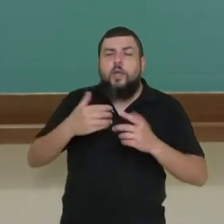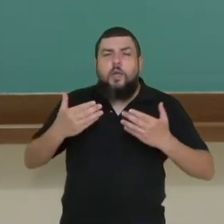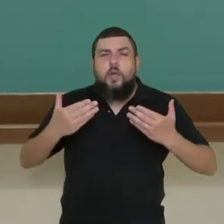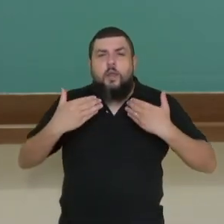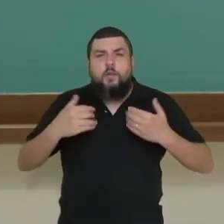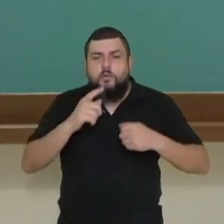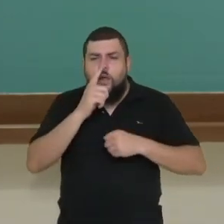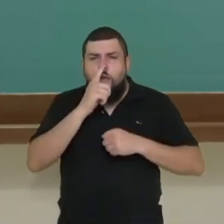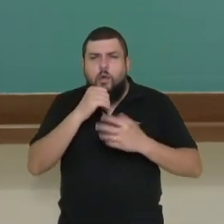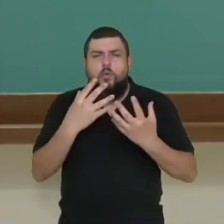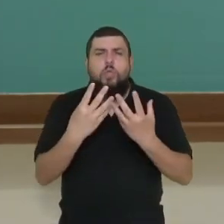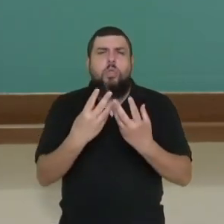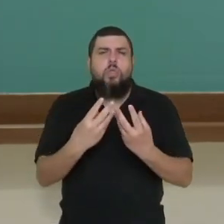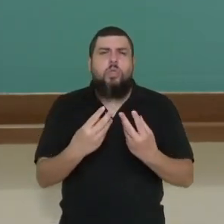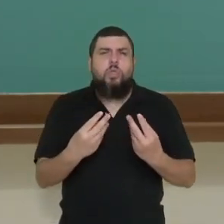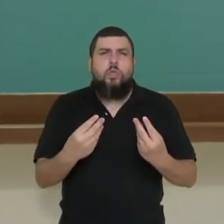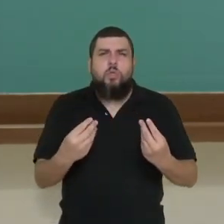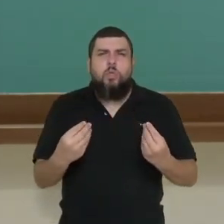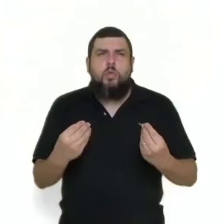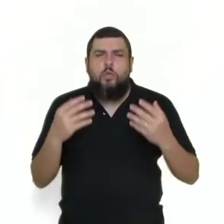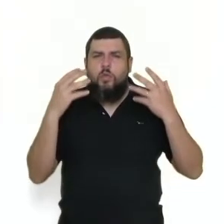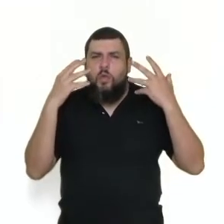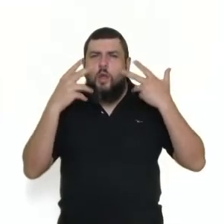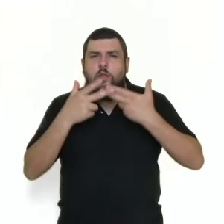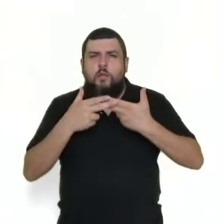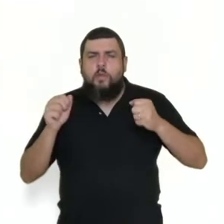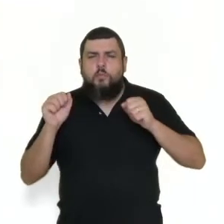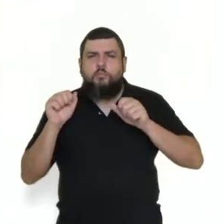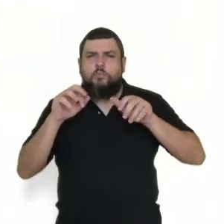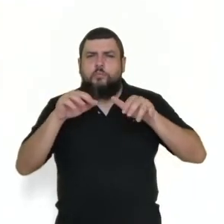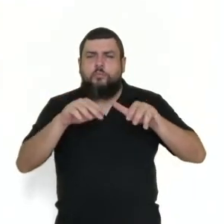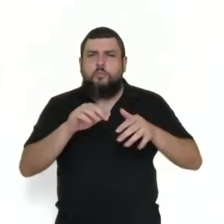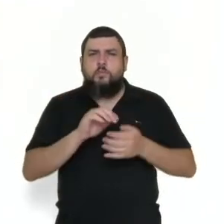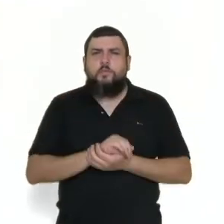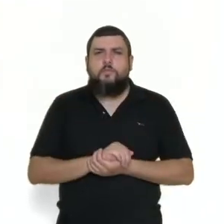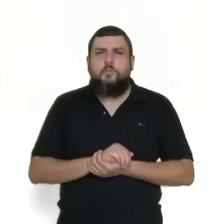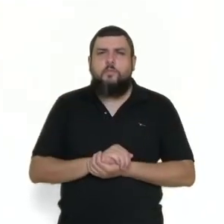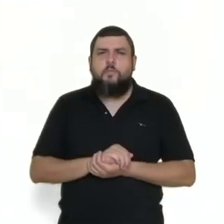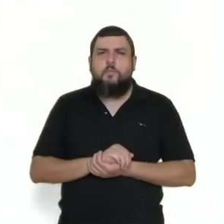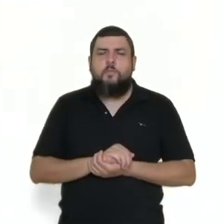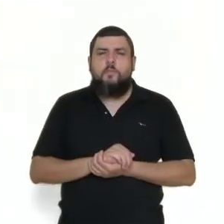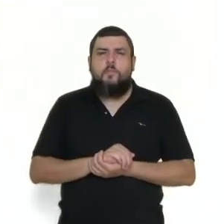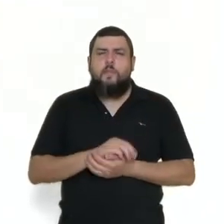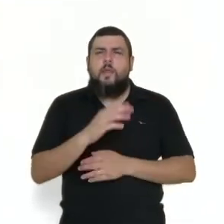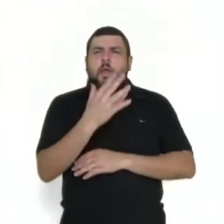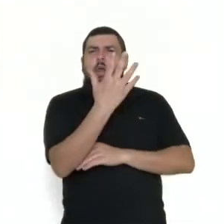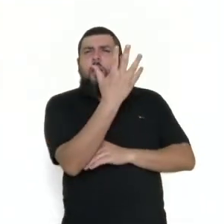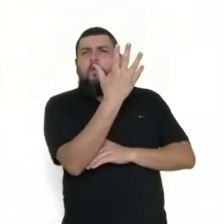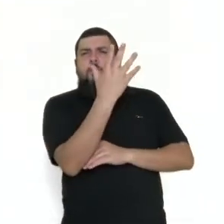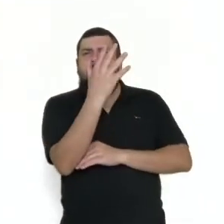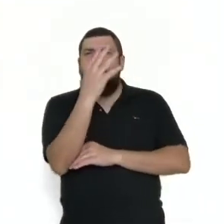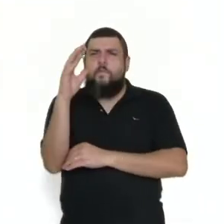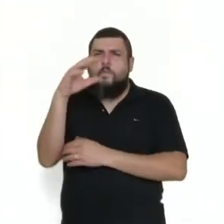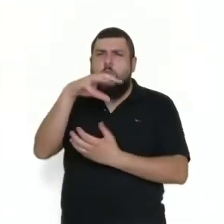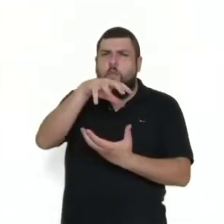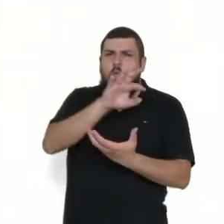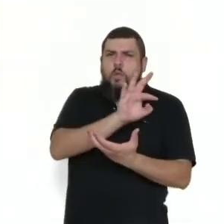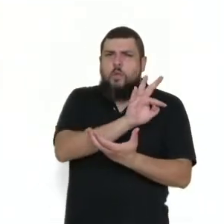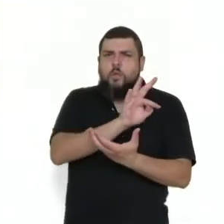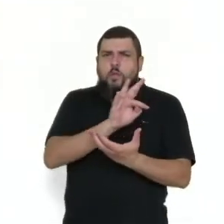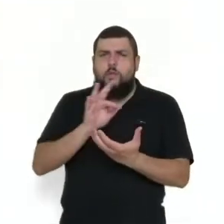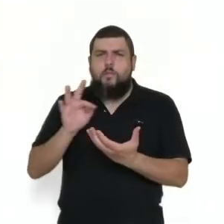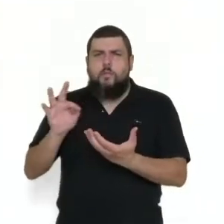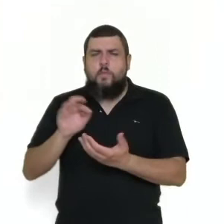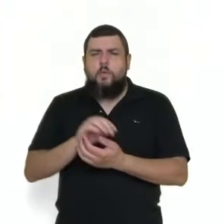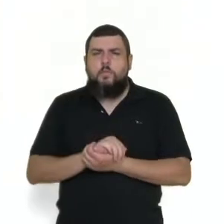tipos de animais para a região, tá? Floresta temperada apresenta as 4 estações do ano bem definidas,